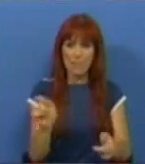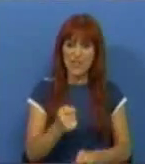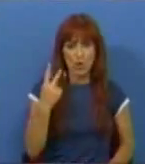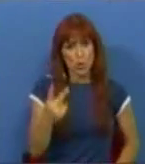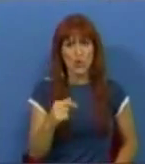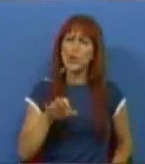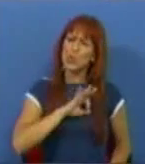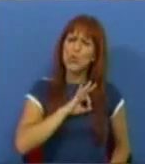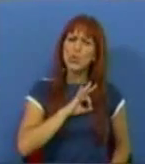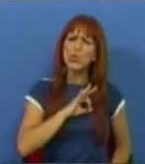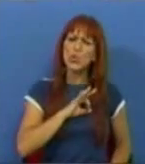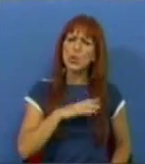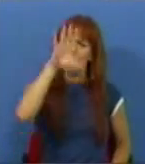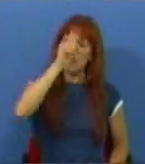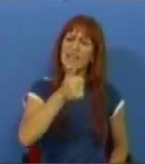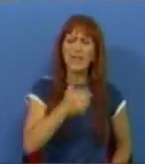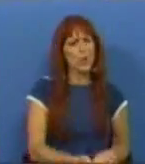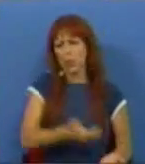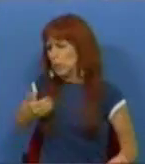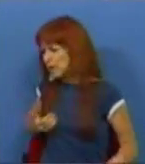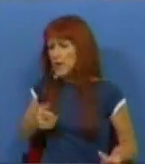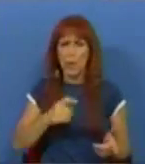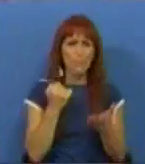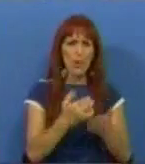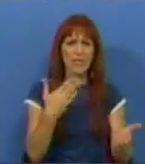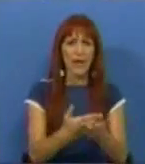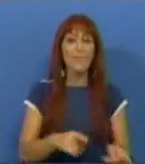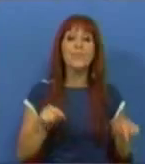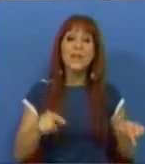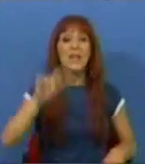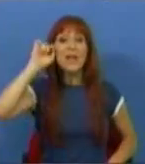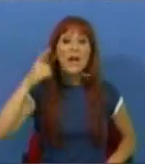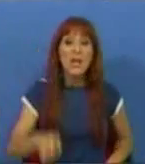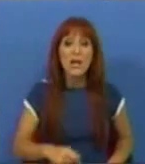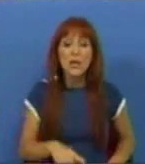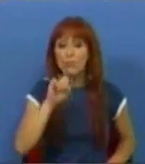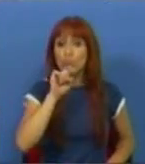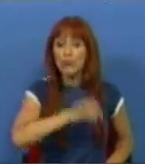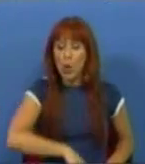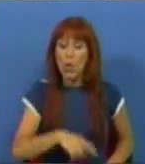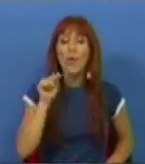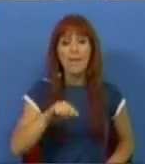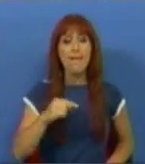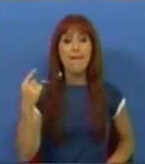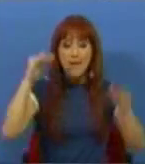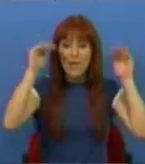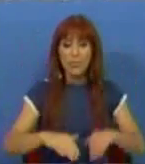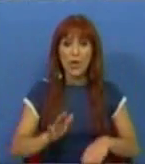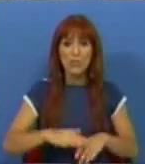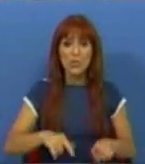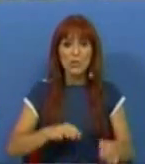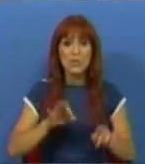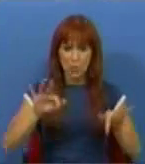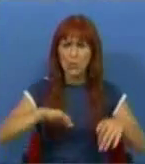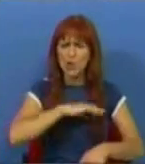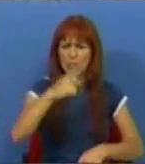meses, o Governo decidiu retirar esse apoio. E a crise, porventura, ela diminuiu, conclui, Sr.